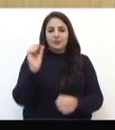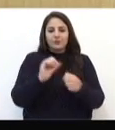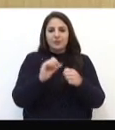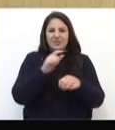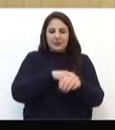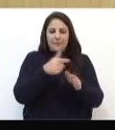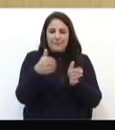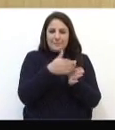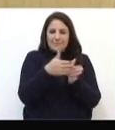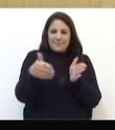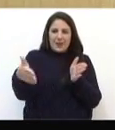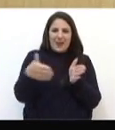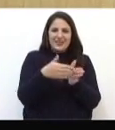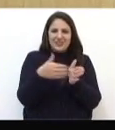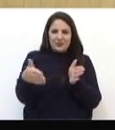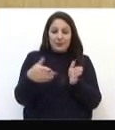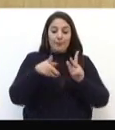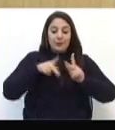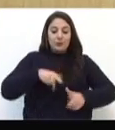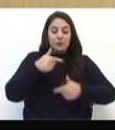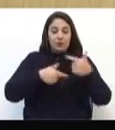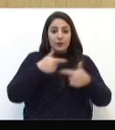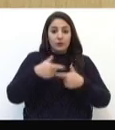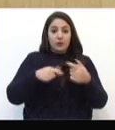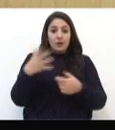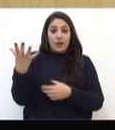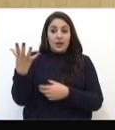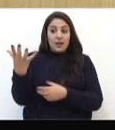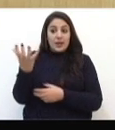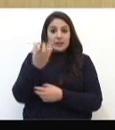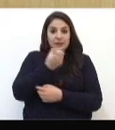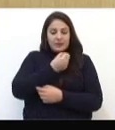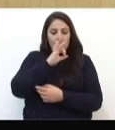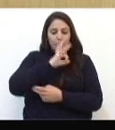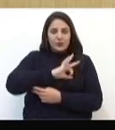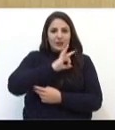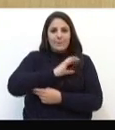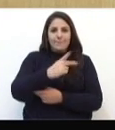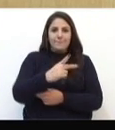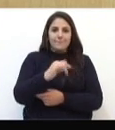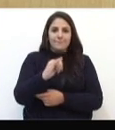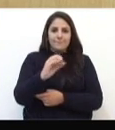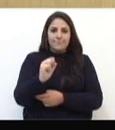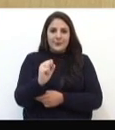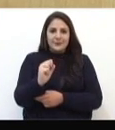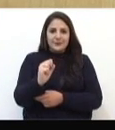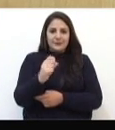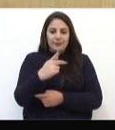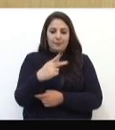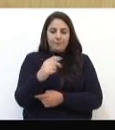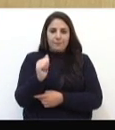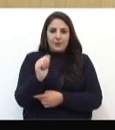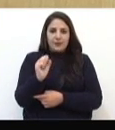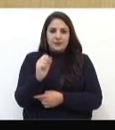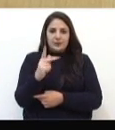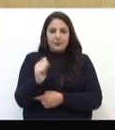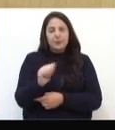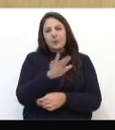federal prorrogou o prazo para que trabalhadores façam o saque do abono salarial do PIS/PASEP. Cerca